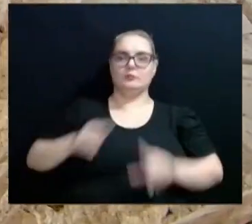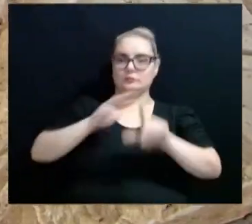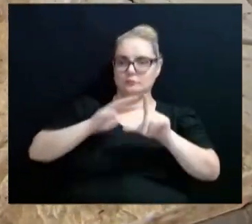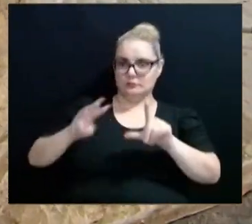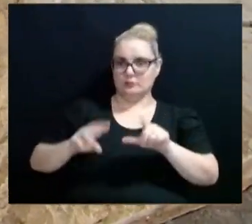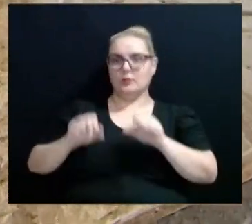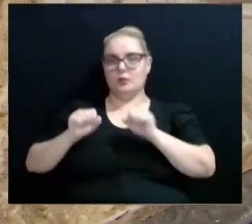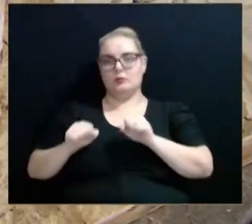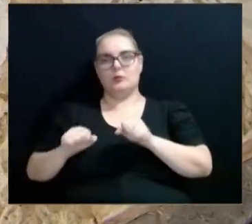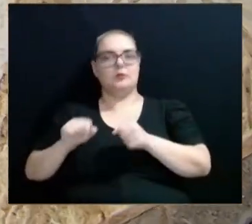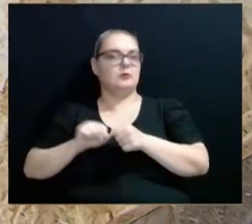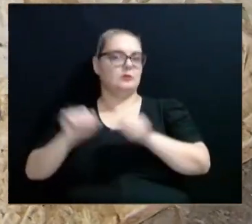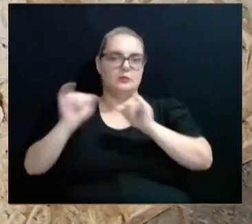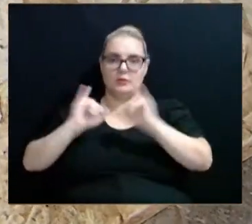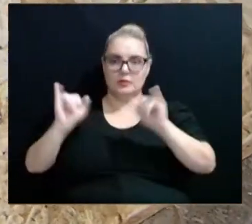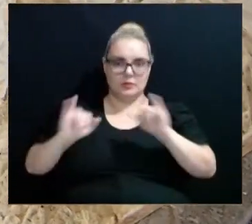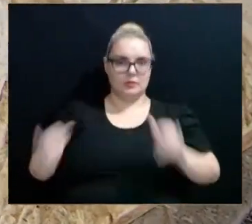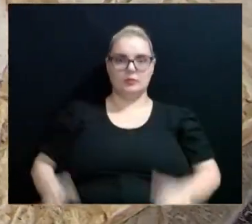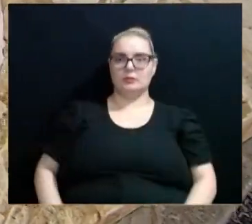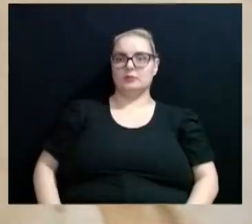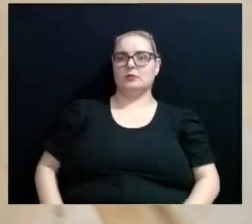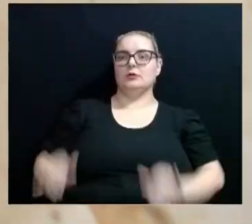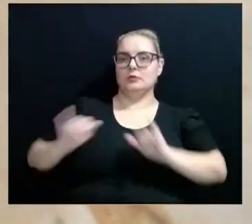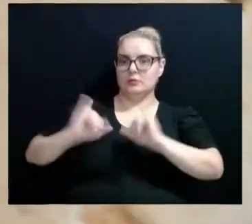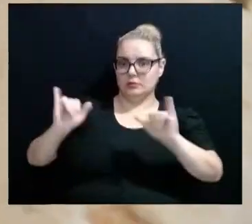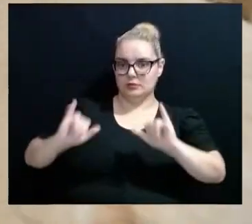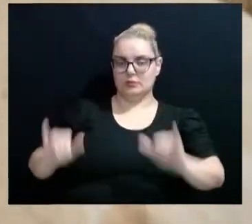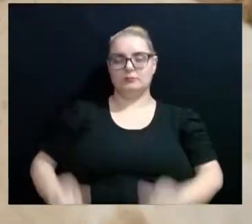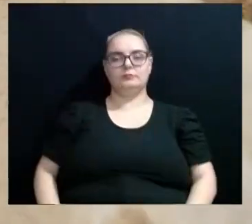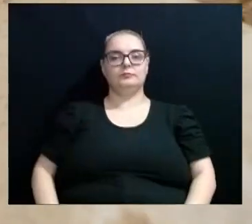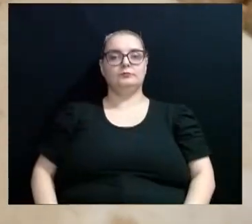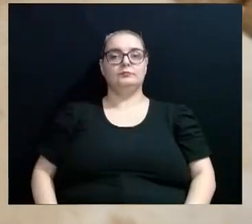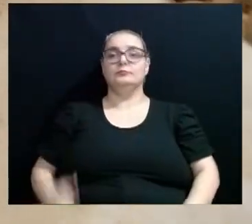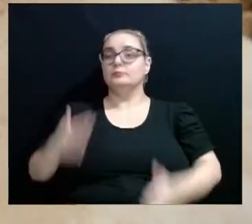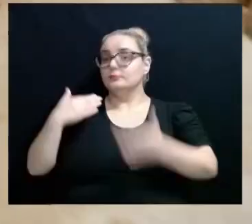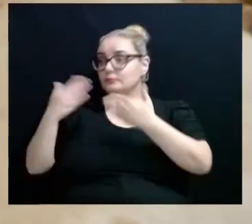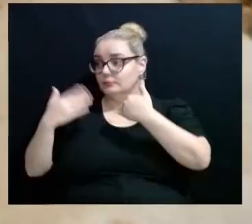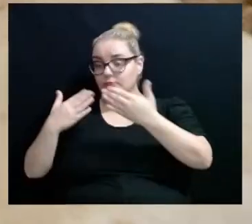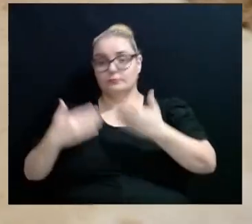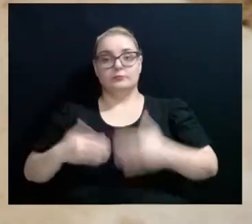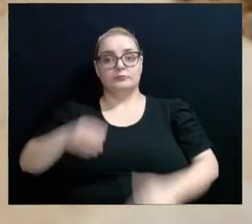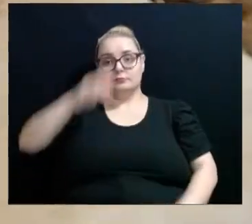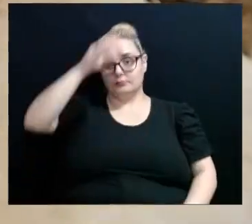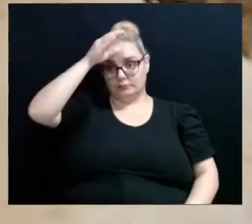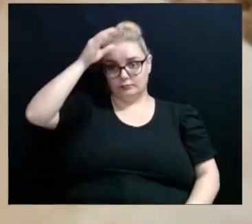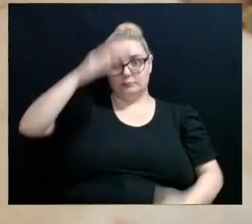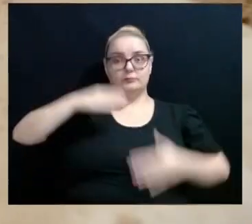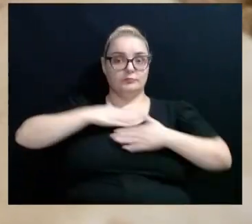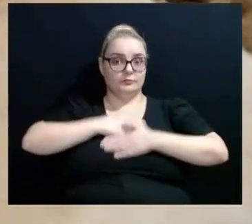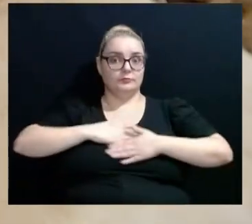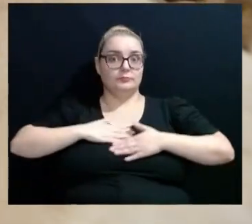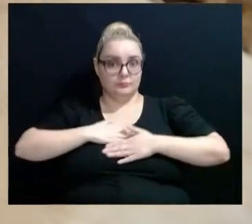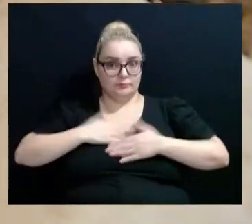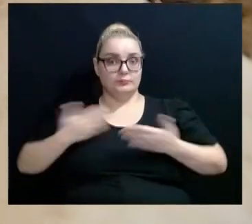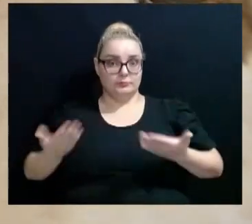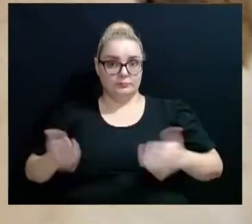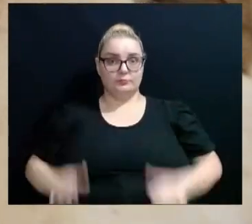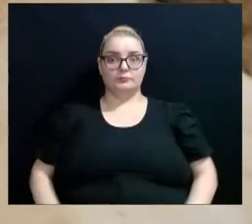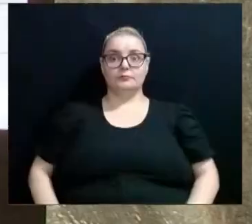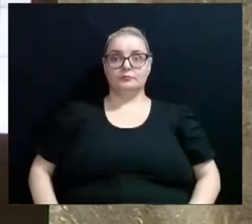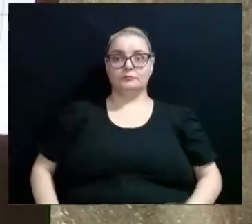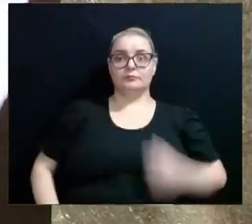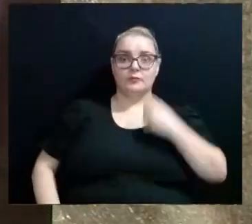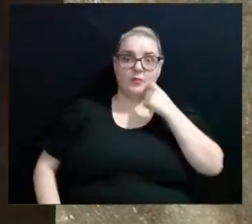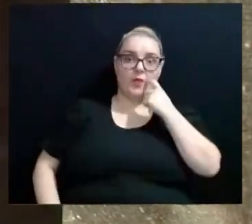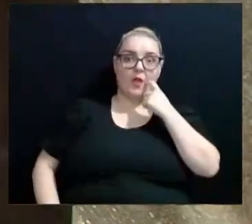muito diversificado. Então, eu utilizo plataformas digitais para poder fazer os anúncios, fazer a divulgação. Tenho boca a